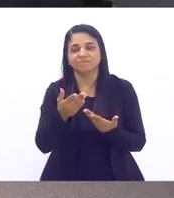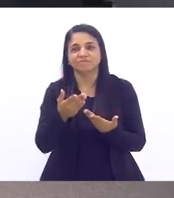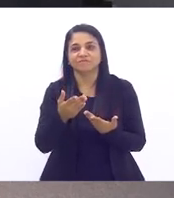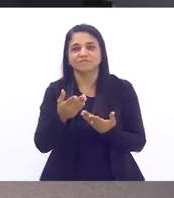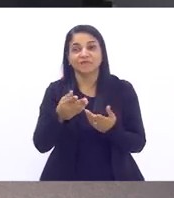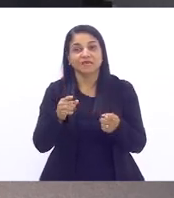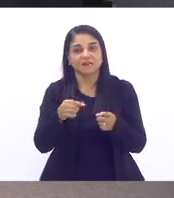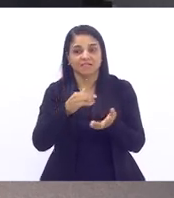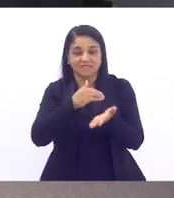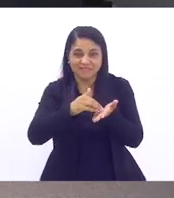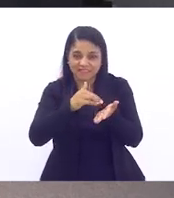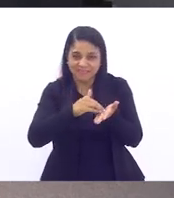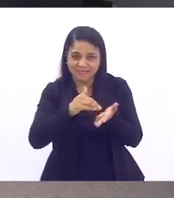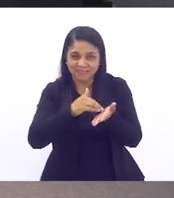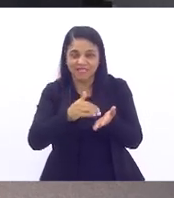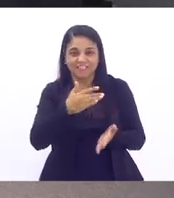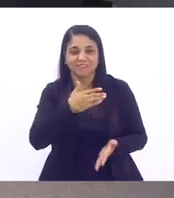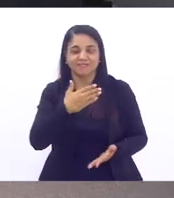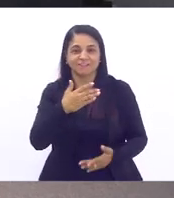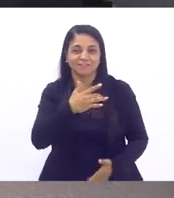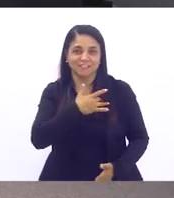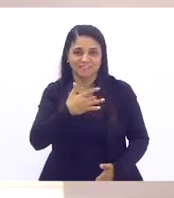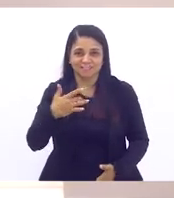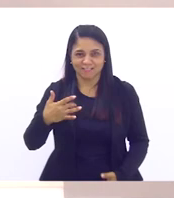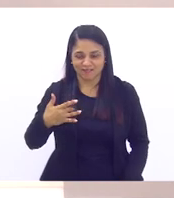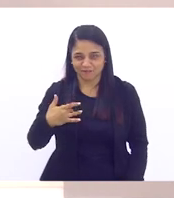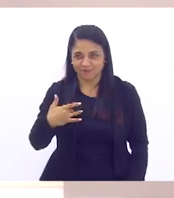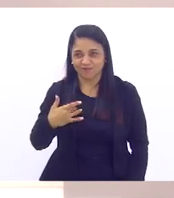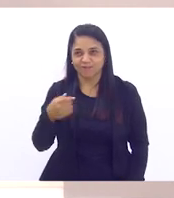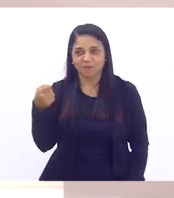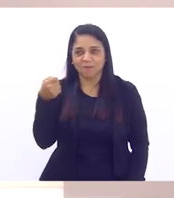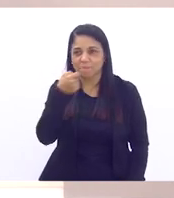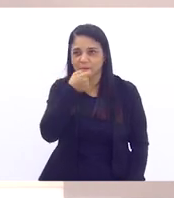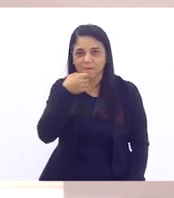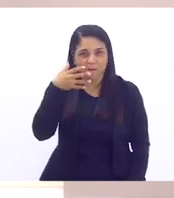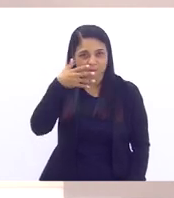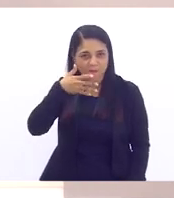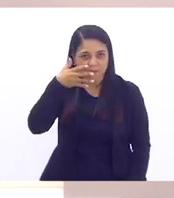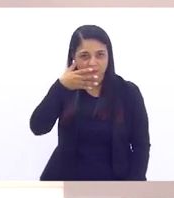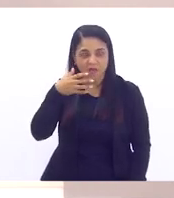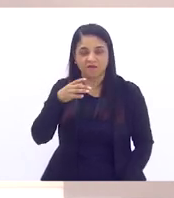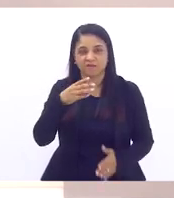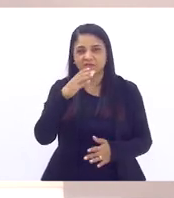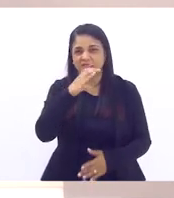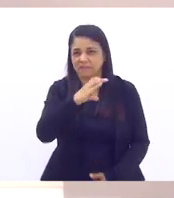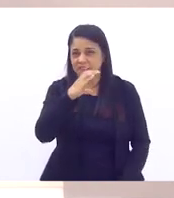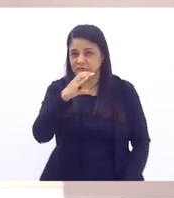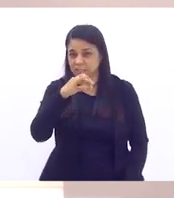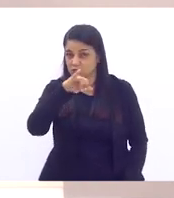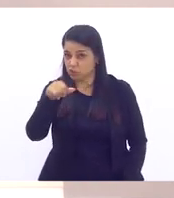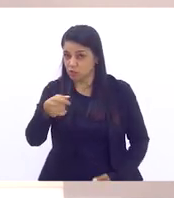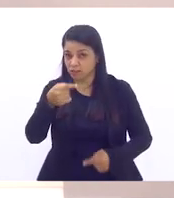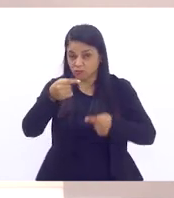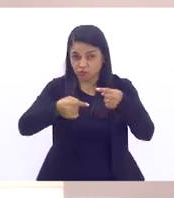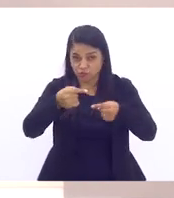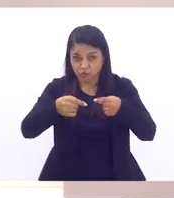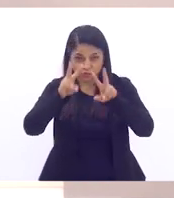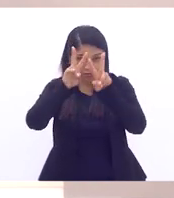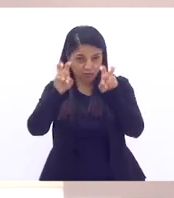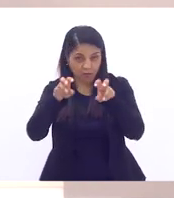a nossa secretária de saúde para que muitas vezes na ccj quando a gente está discutindo algum tema